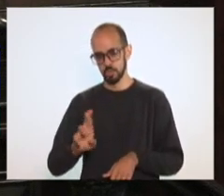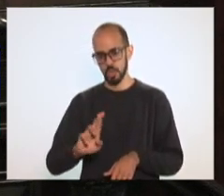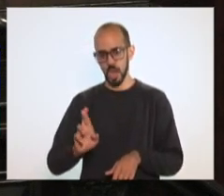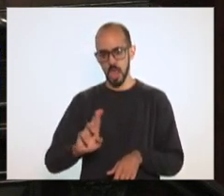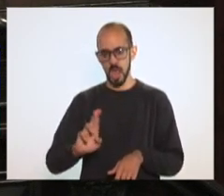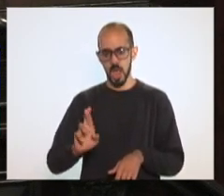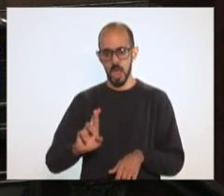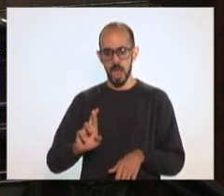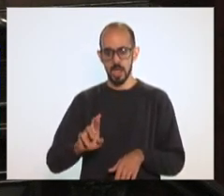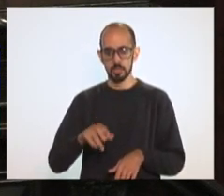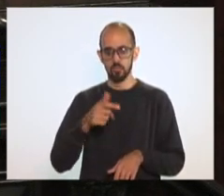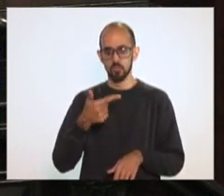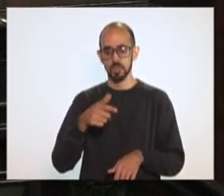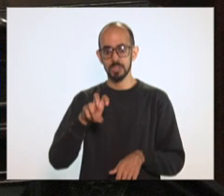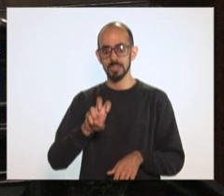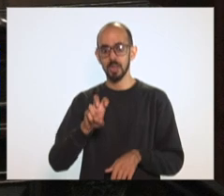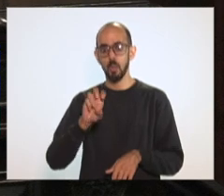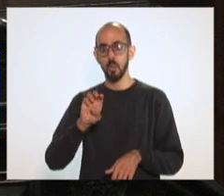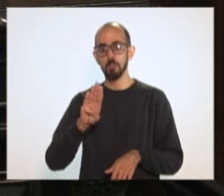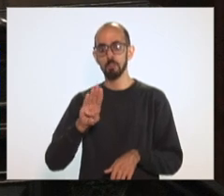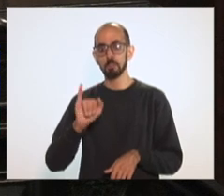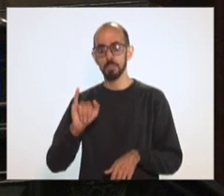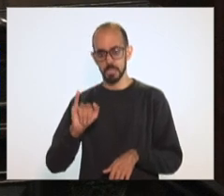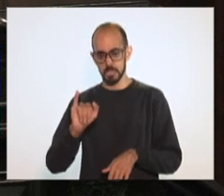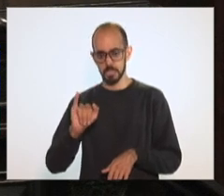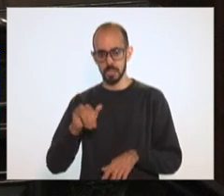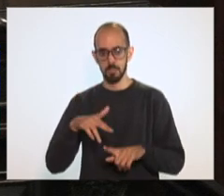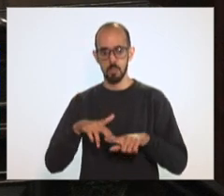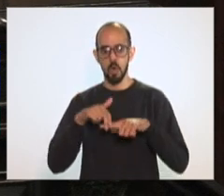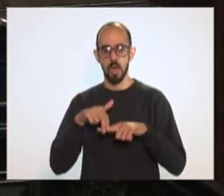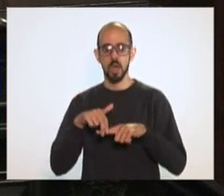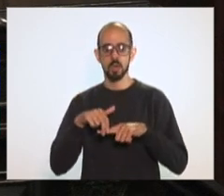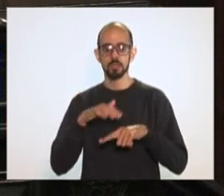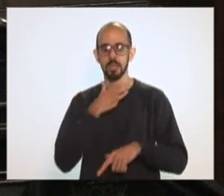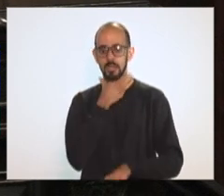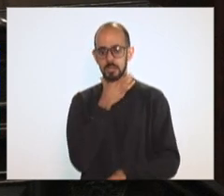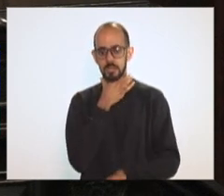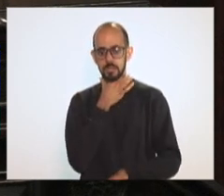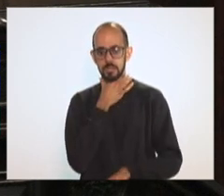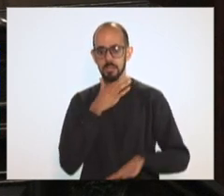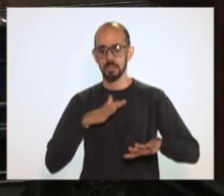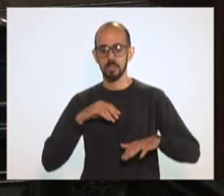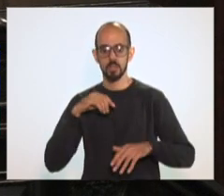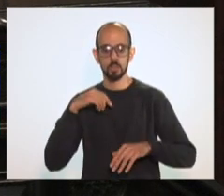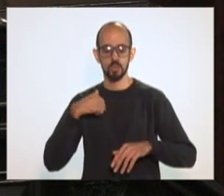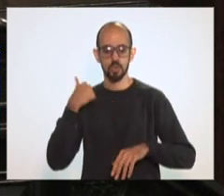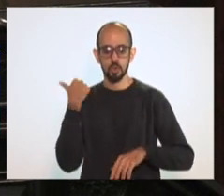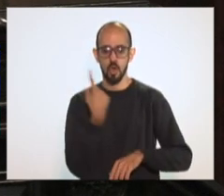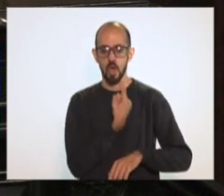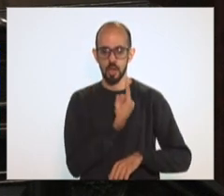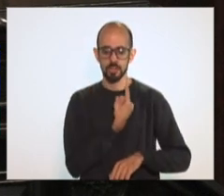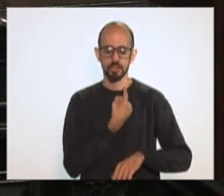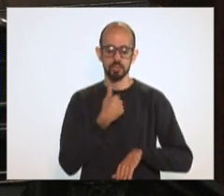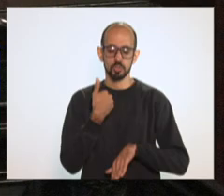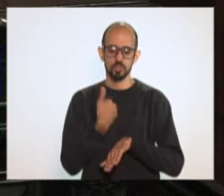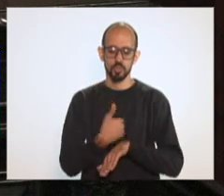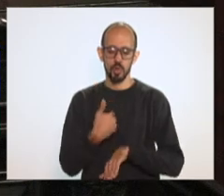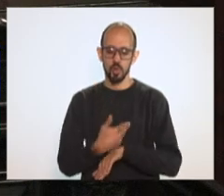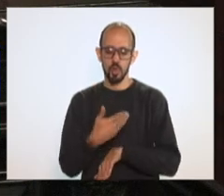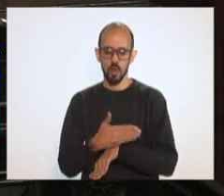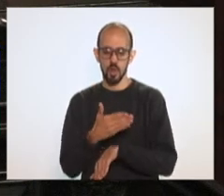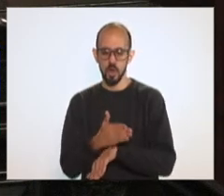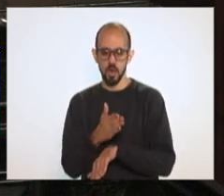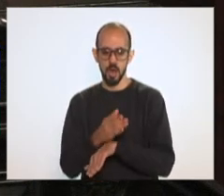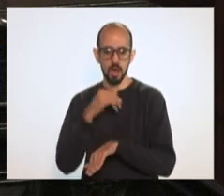25 bilhões de reais por conta da crise. Agora, nós o tempo inteiro evitamos fazer o que